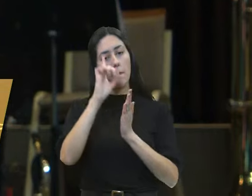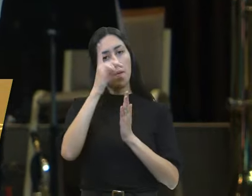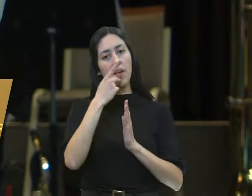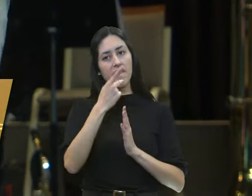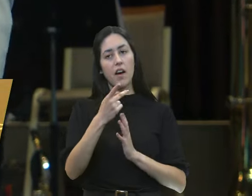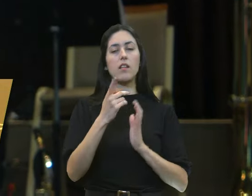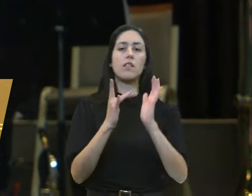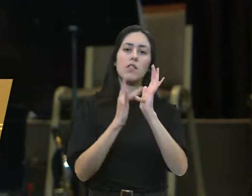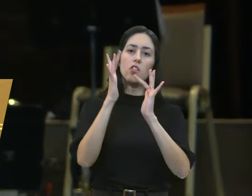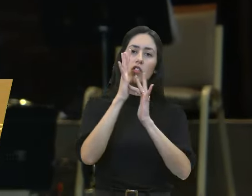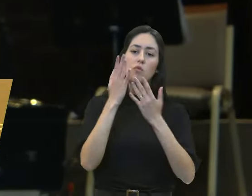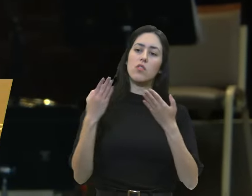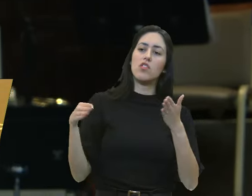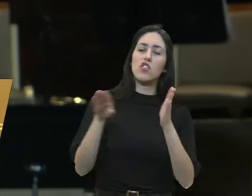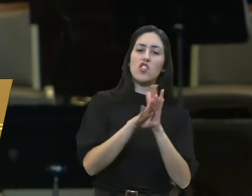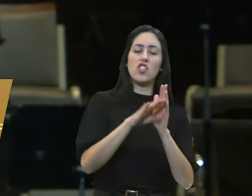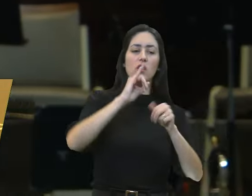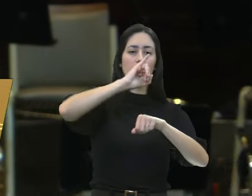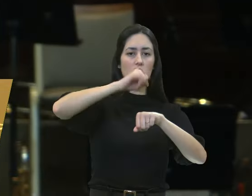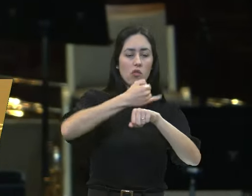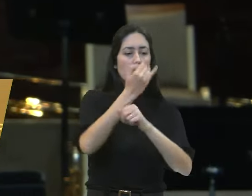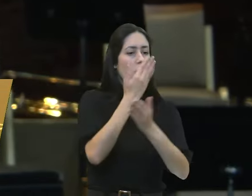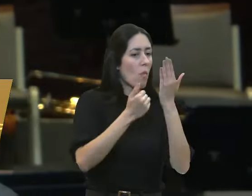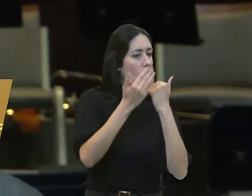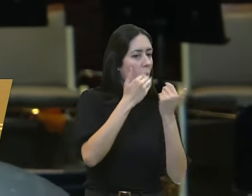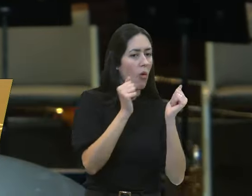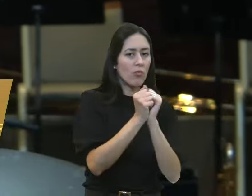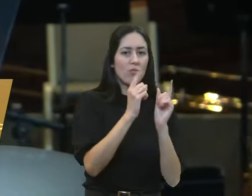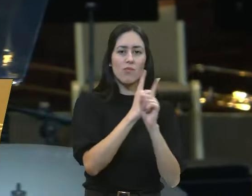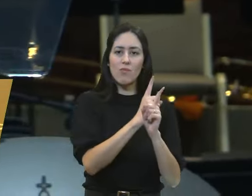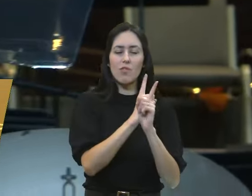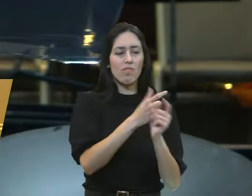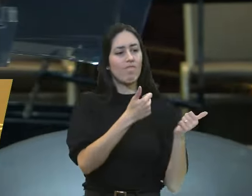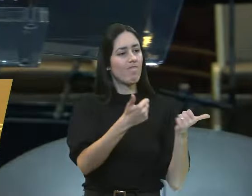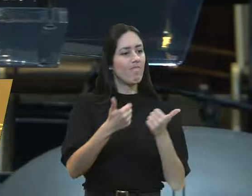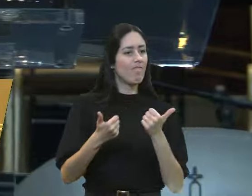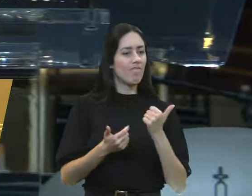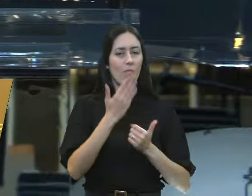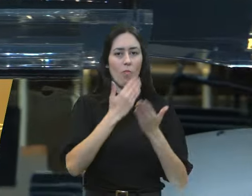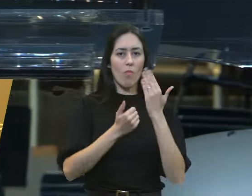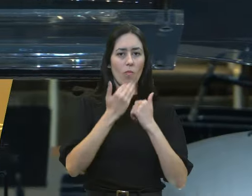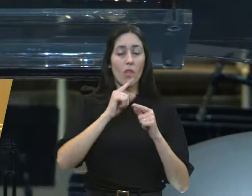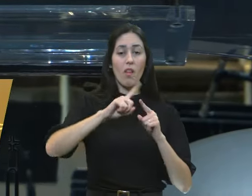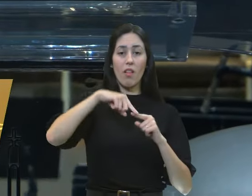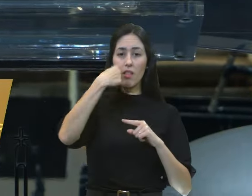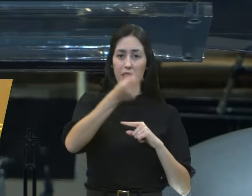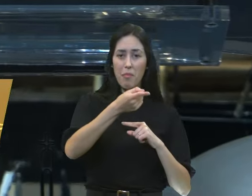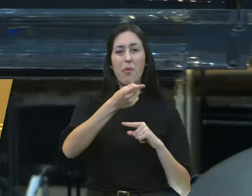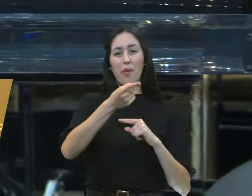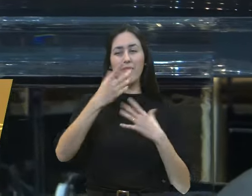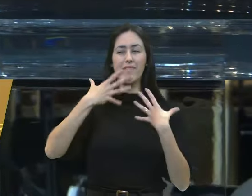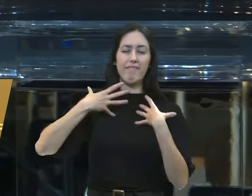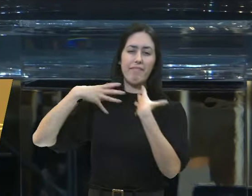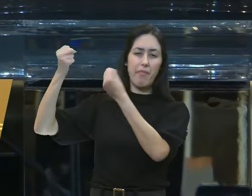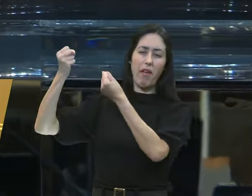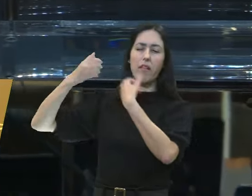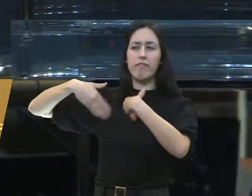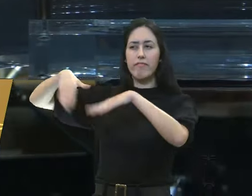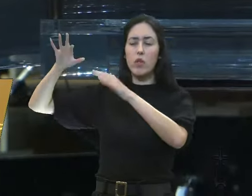ceia com seus discípulos e logo na sequência ele é aprisionado,